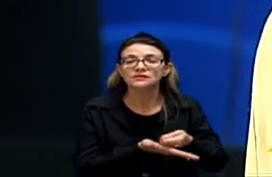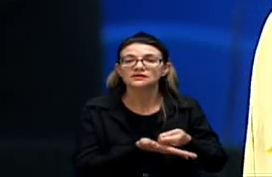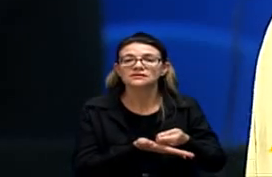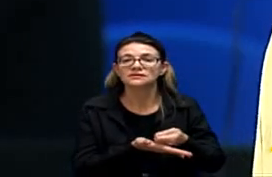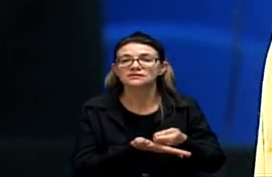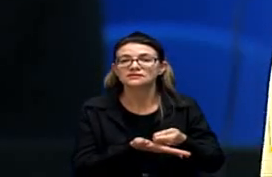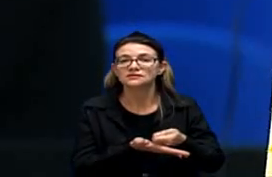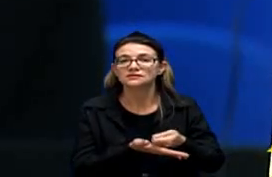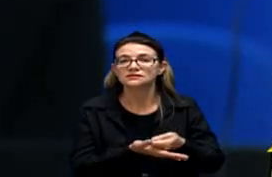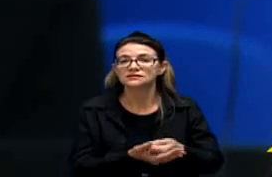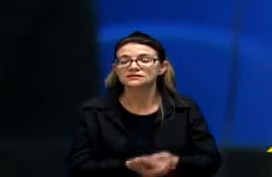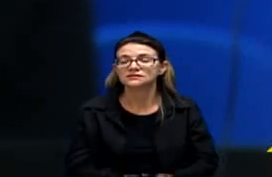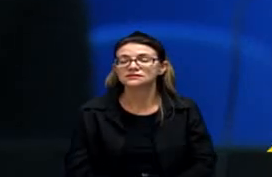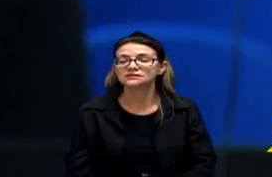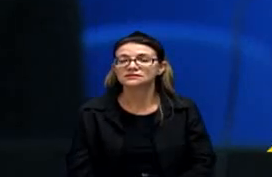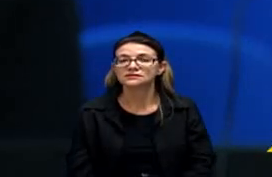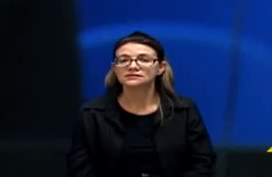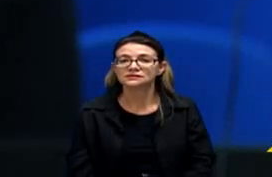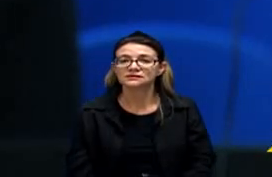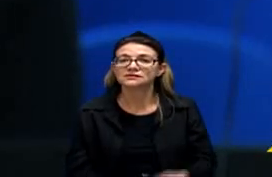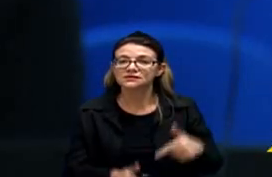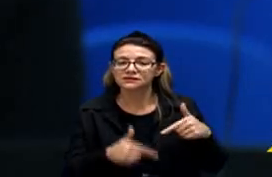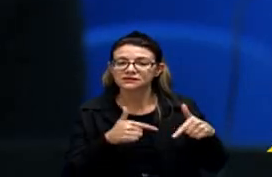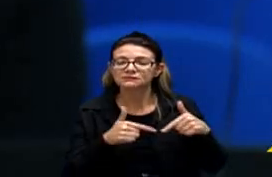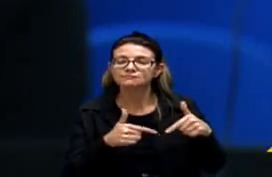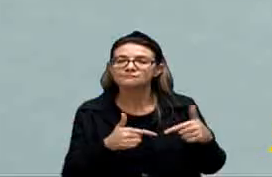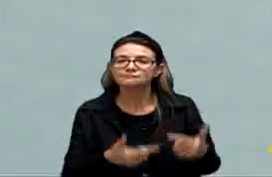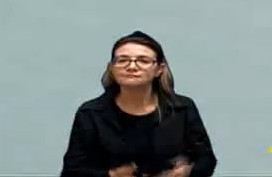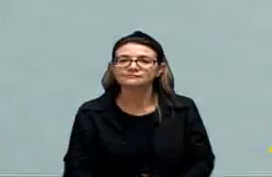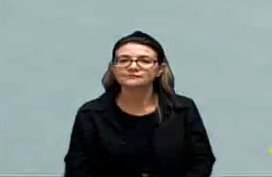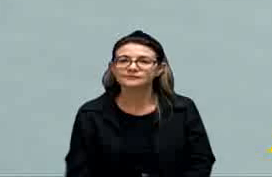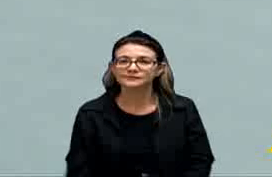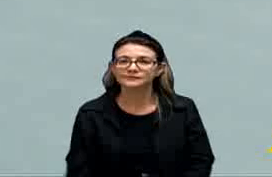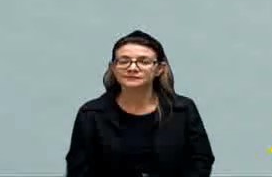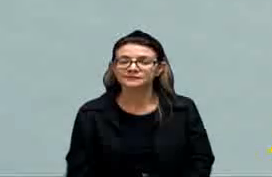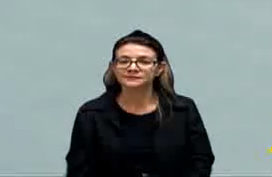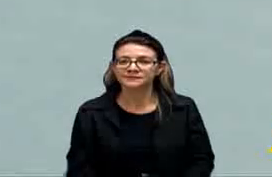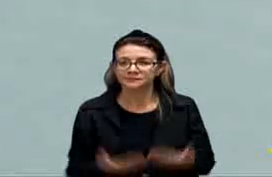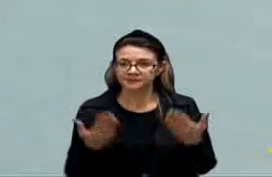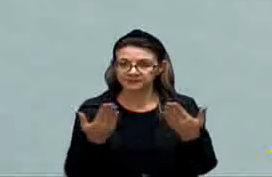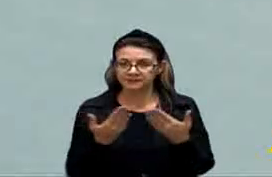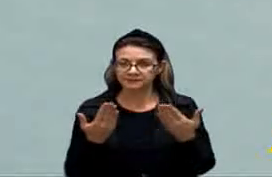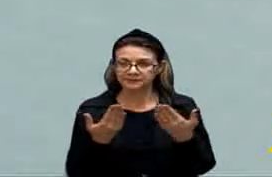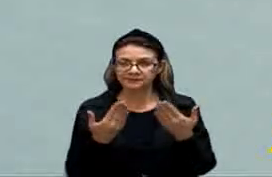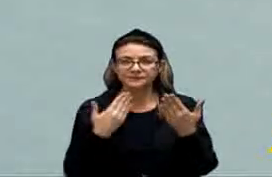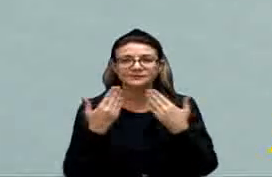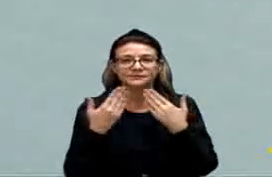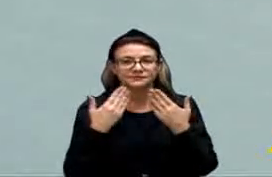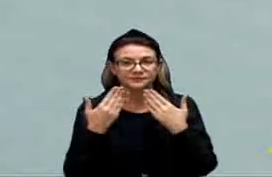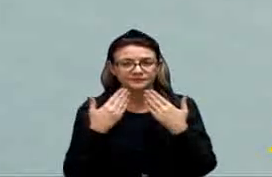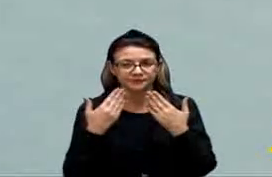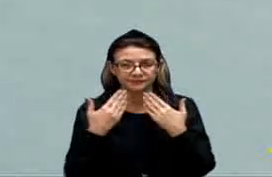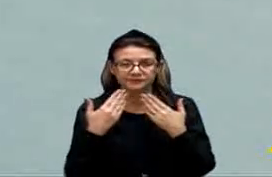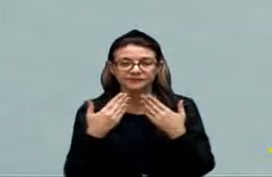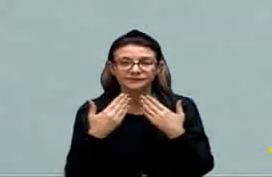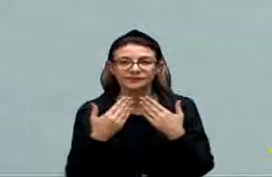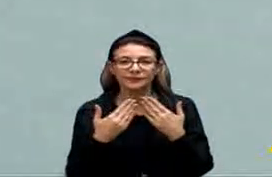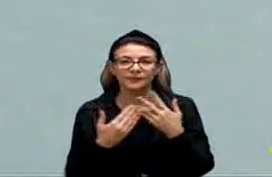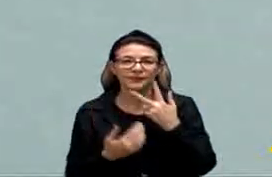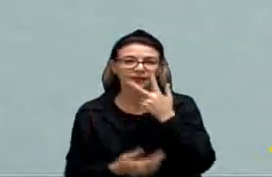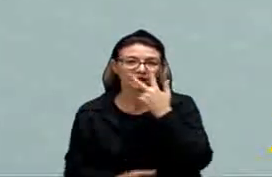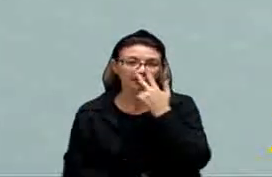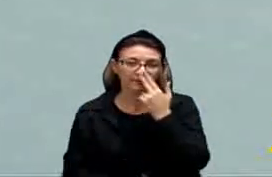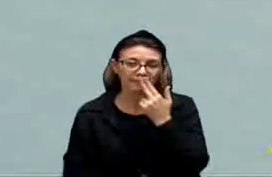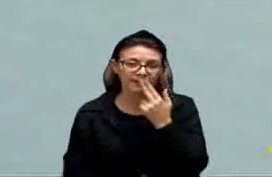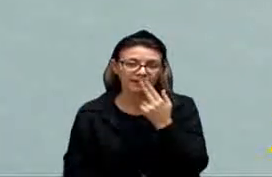então é uma uma discussão mais ampora uma parte por favor vamos dialogar vamos dialogar parece que se criou